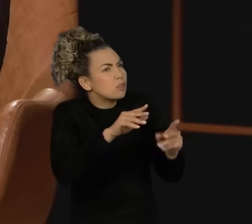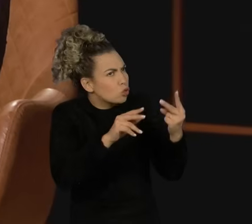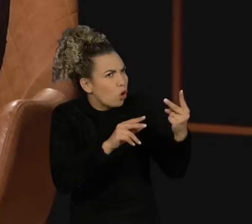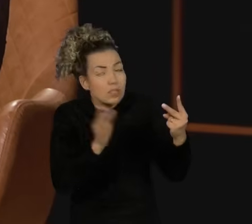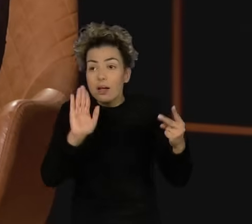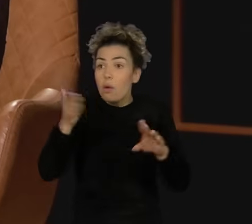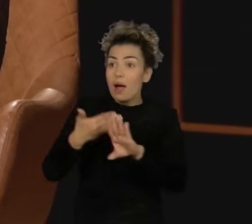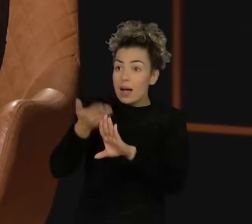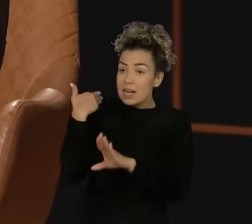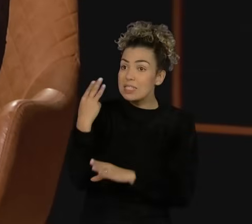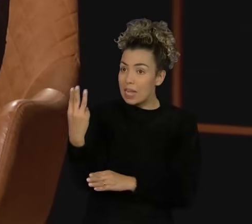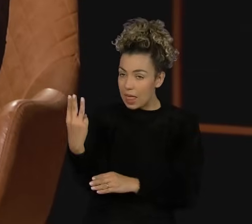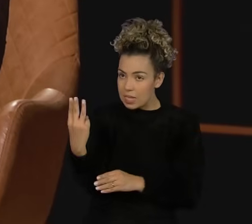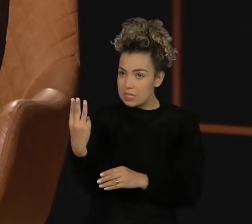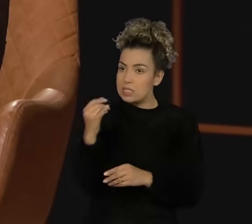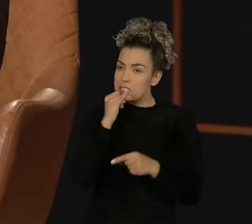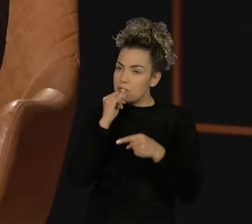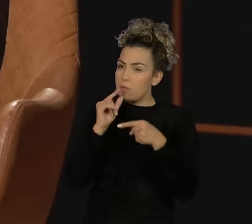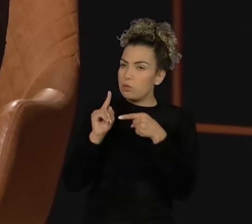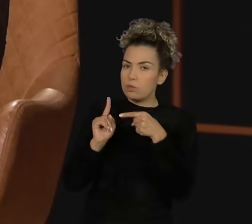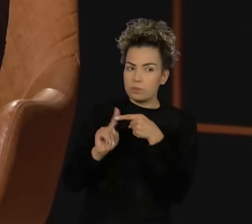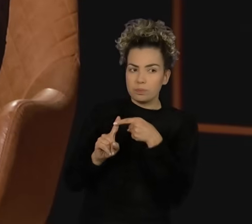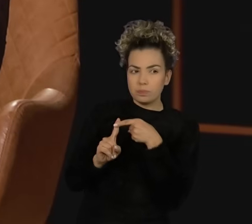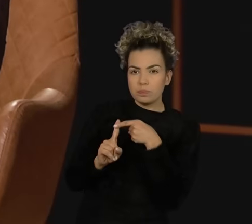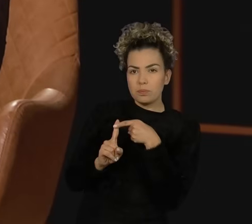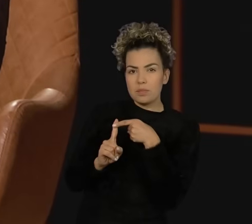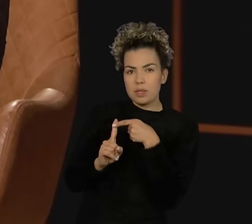fazia o